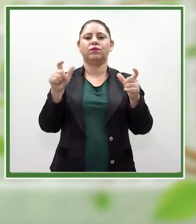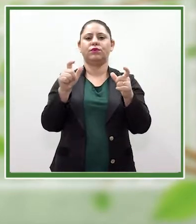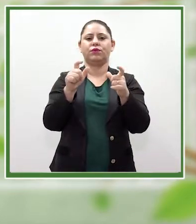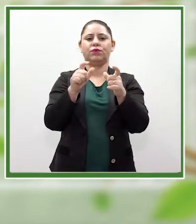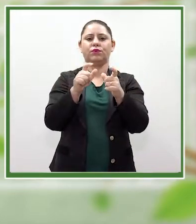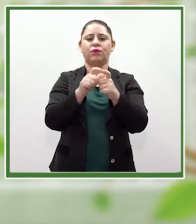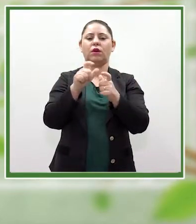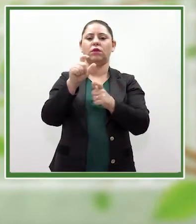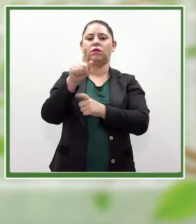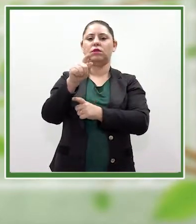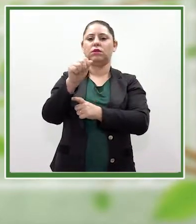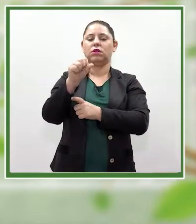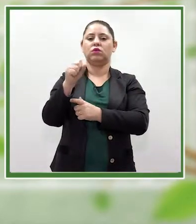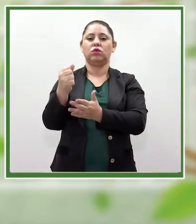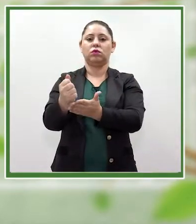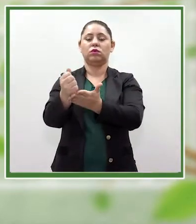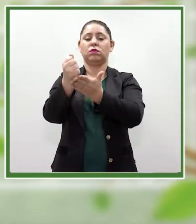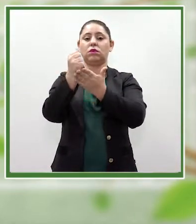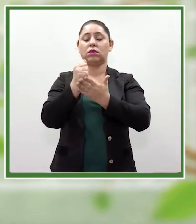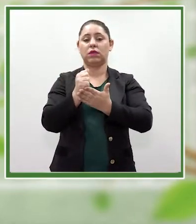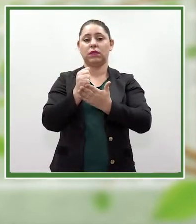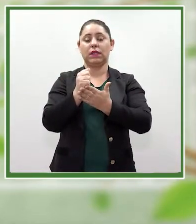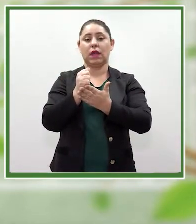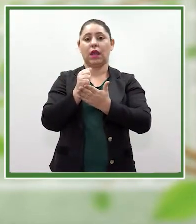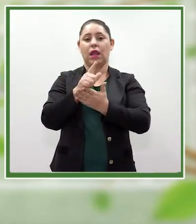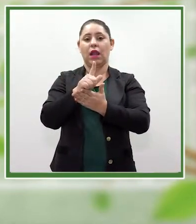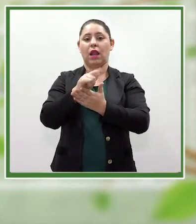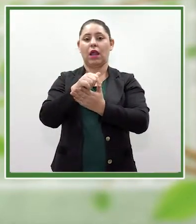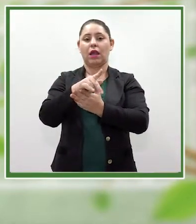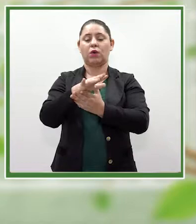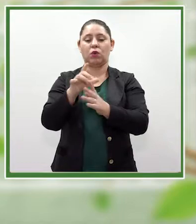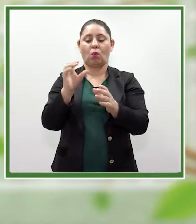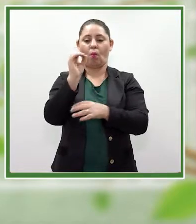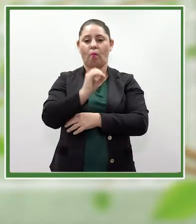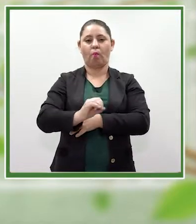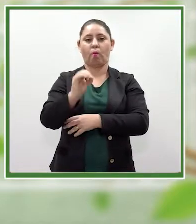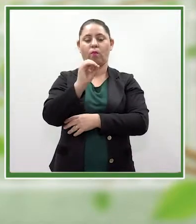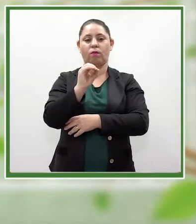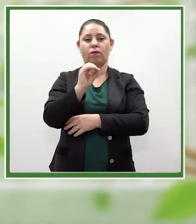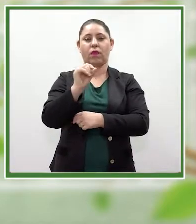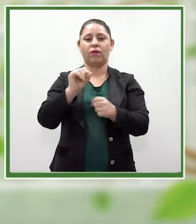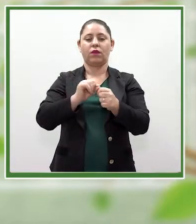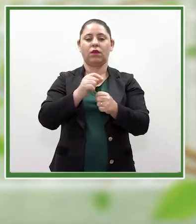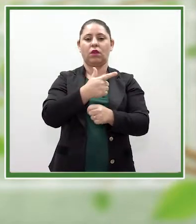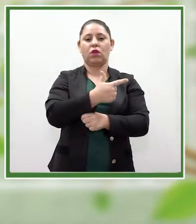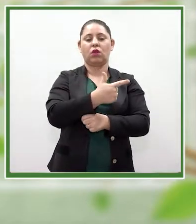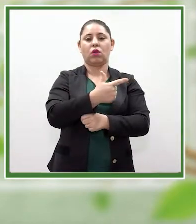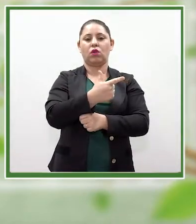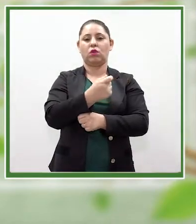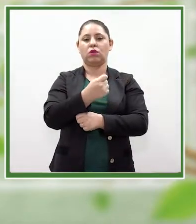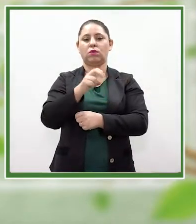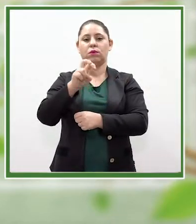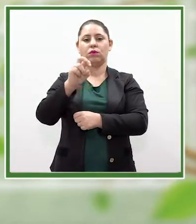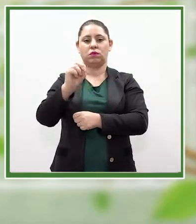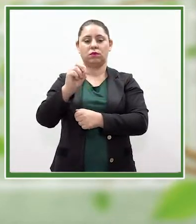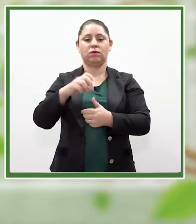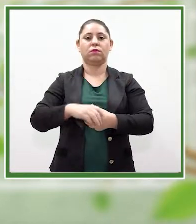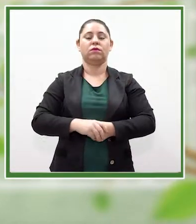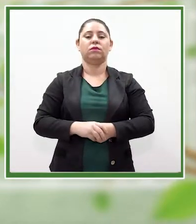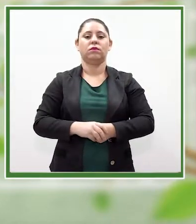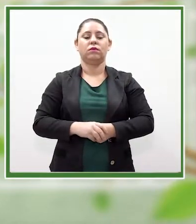a meta de reduzir as emissões ou trazer as emissões líquidas para zero